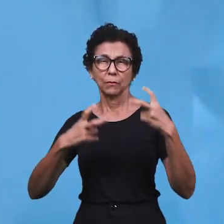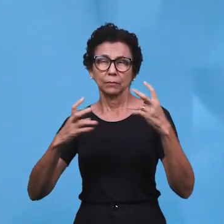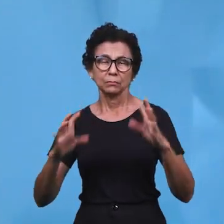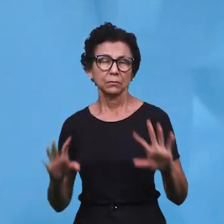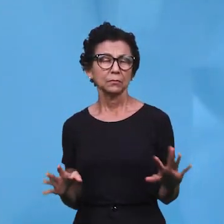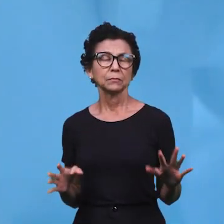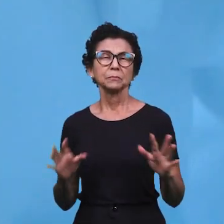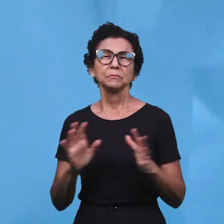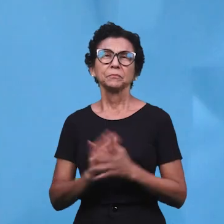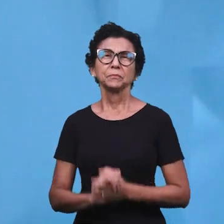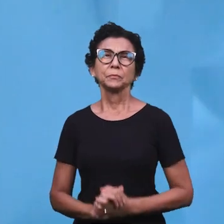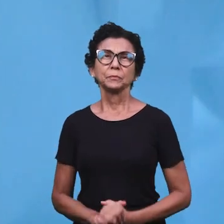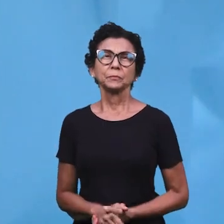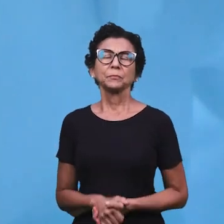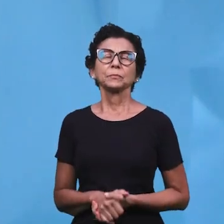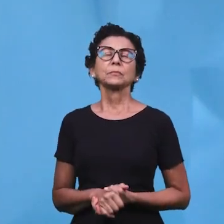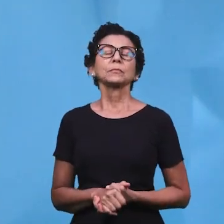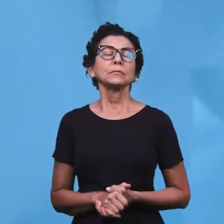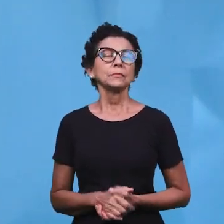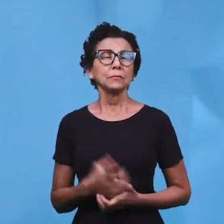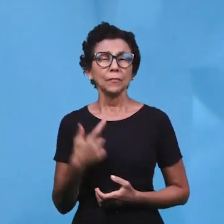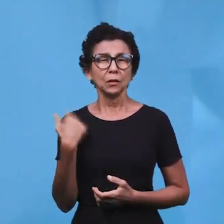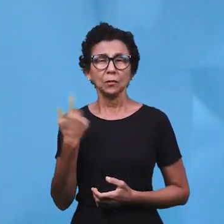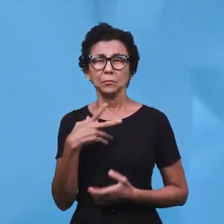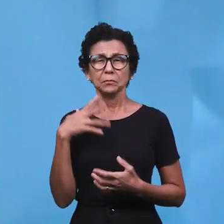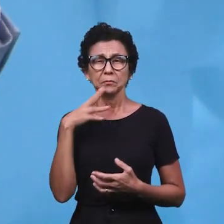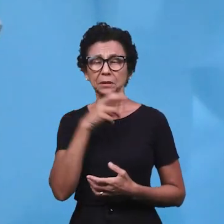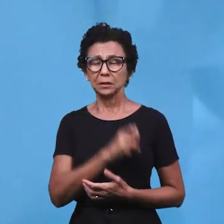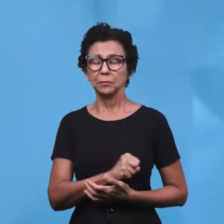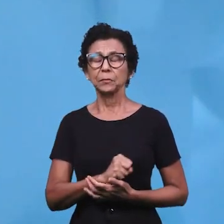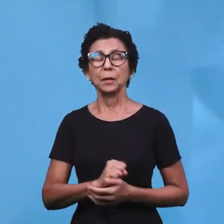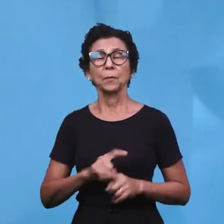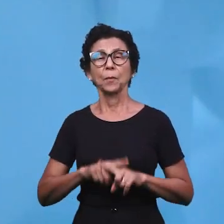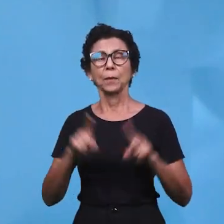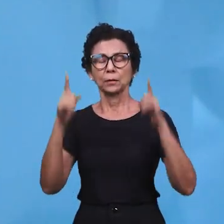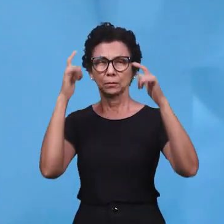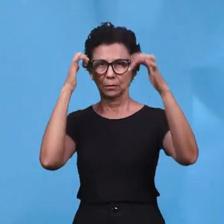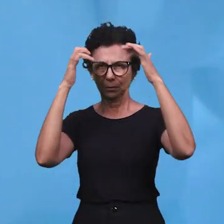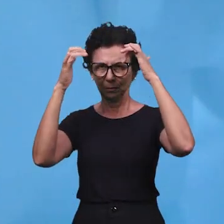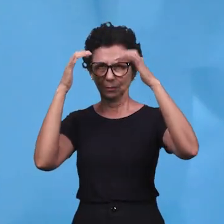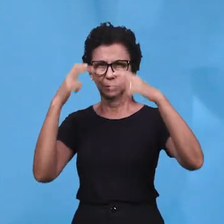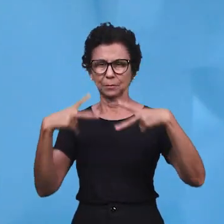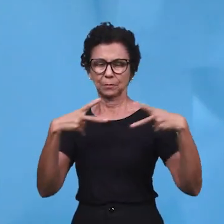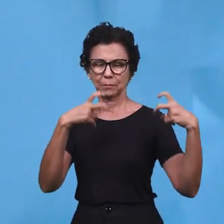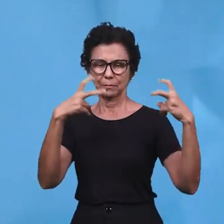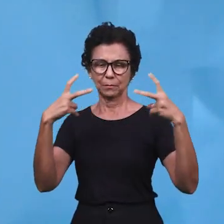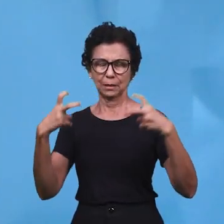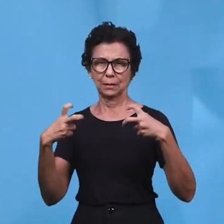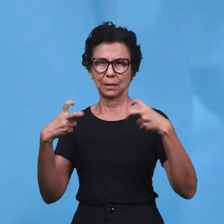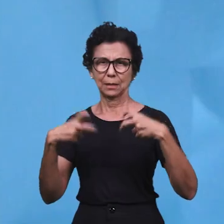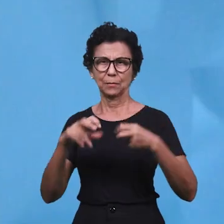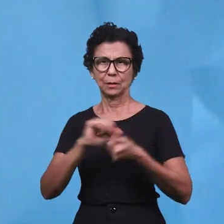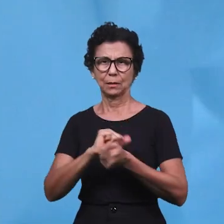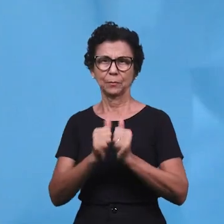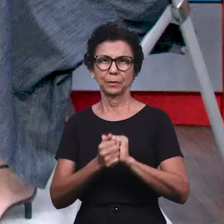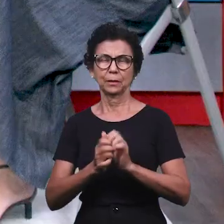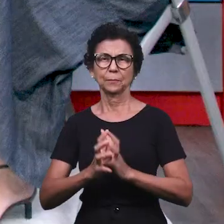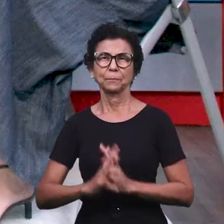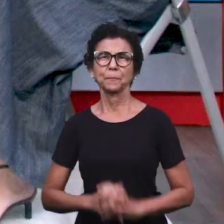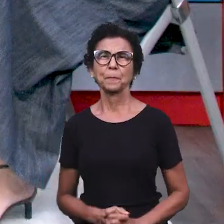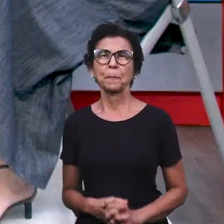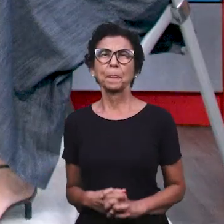inconsciente, às vezes, né? E aí ele recebe e ajusta isso dentro de um ritmo para funcionar dia após